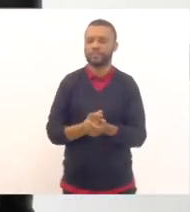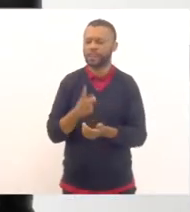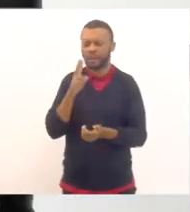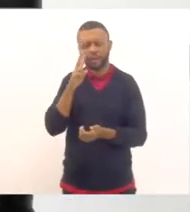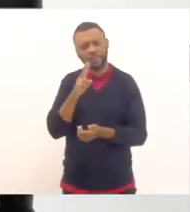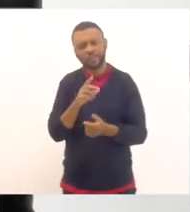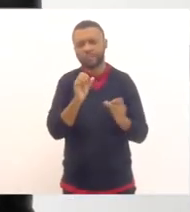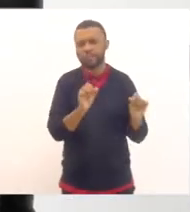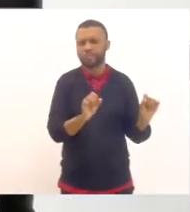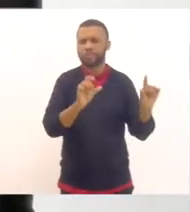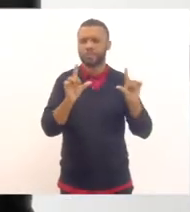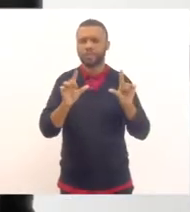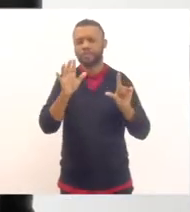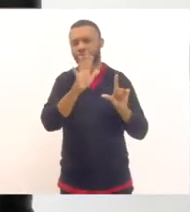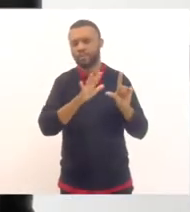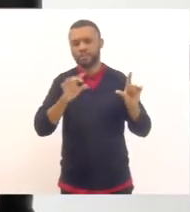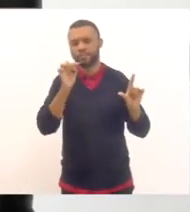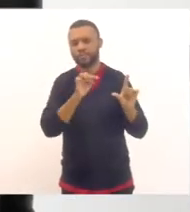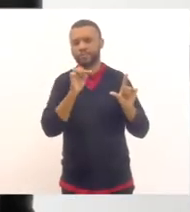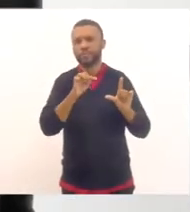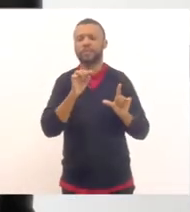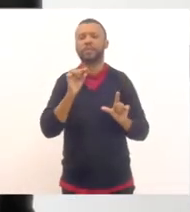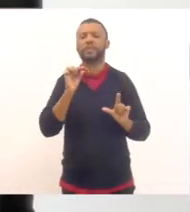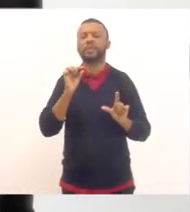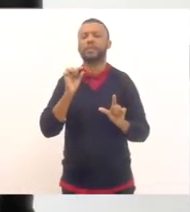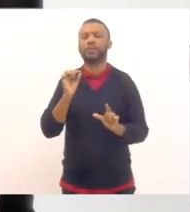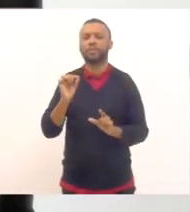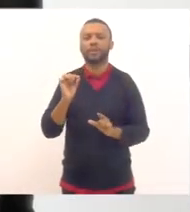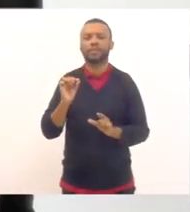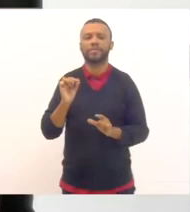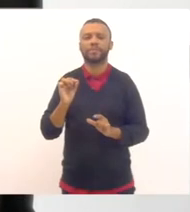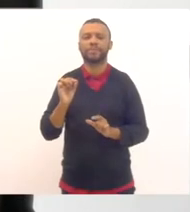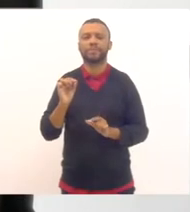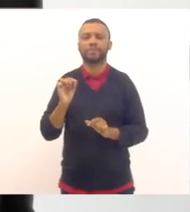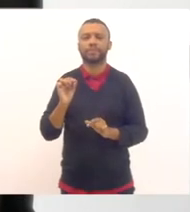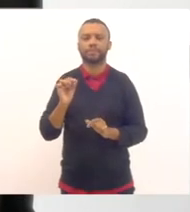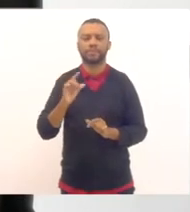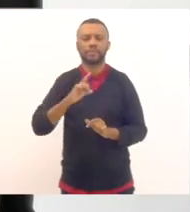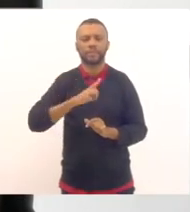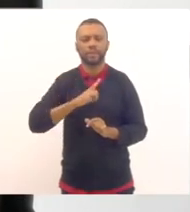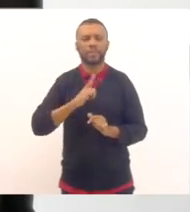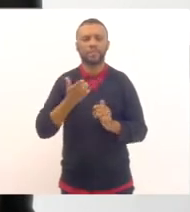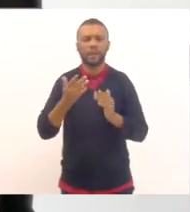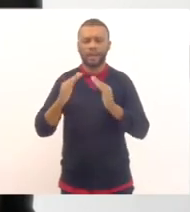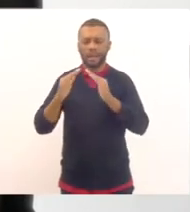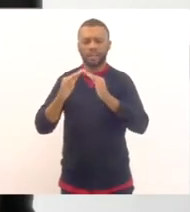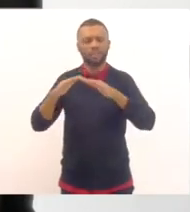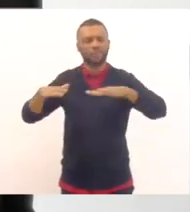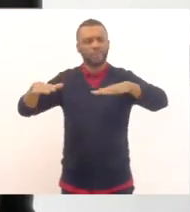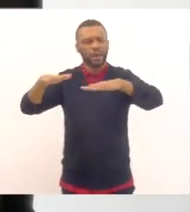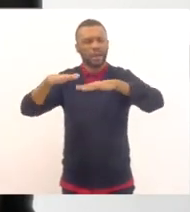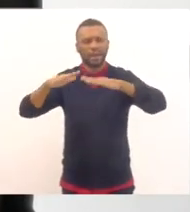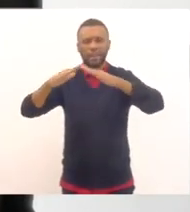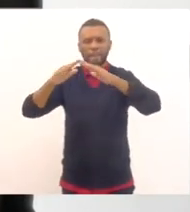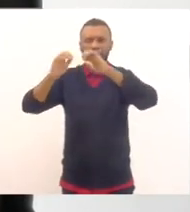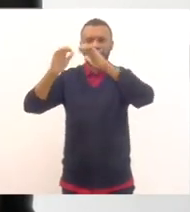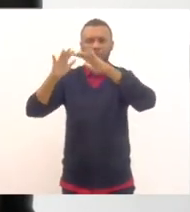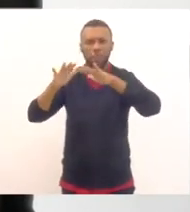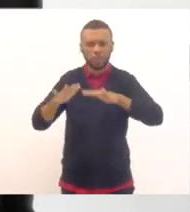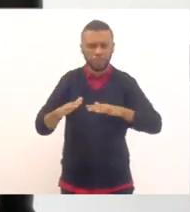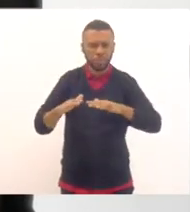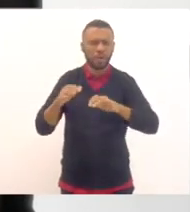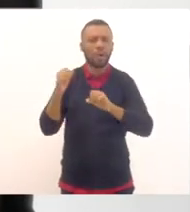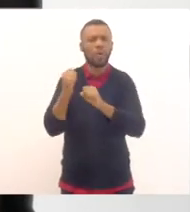delaides quando uma maior consciência que houve a demolição de uma área da